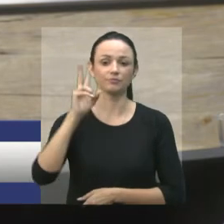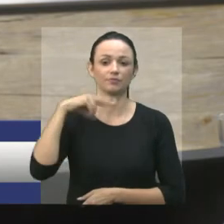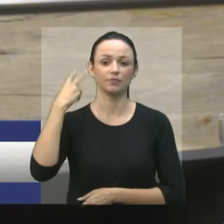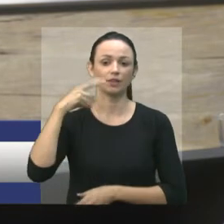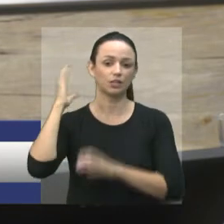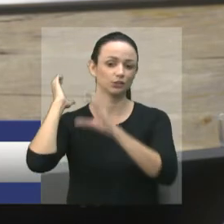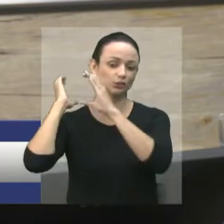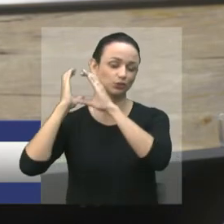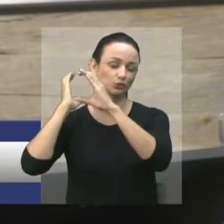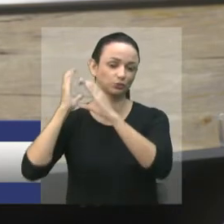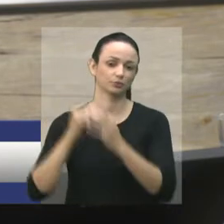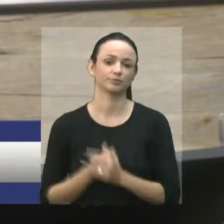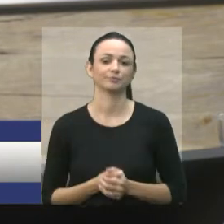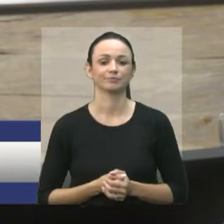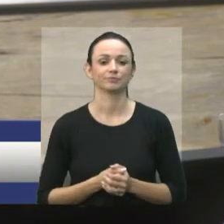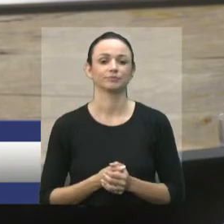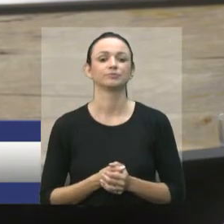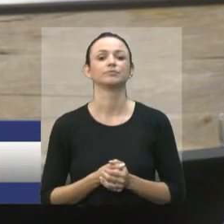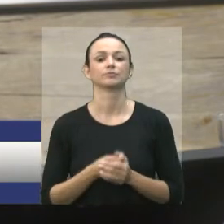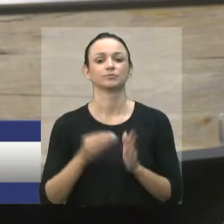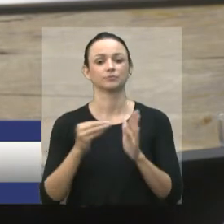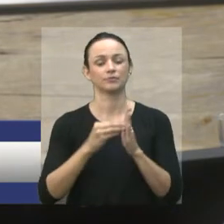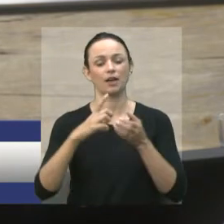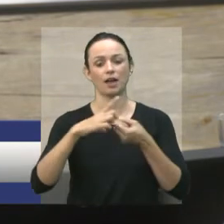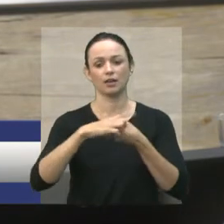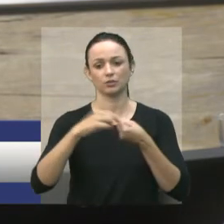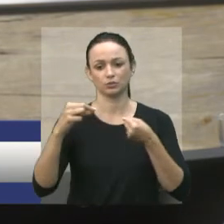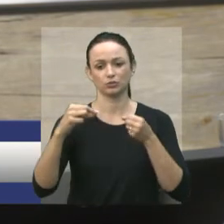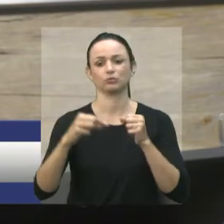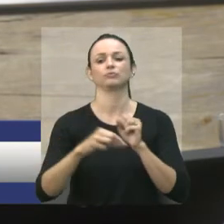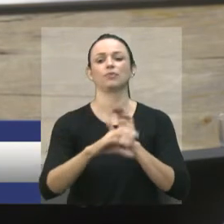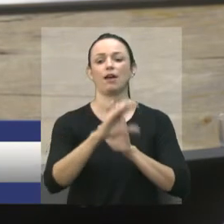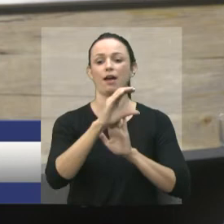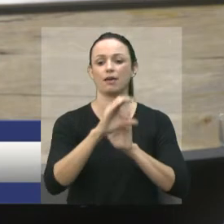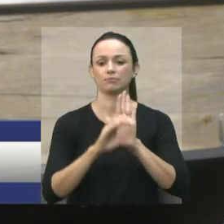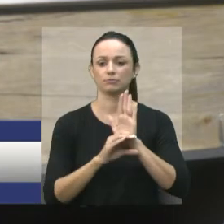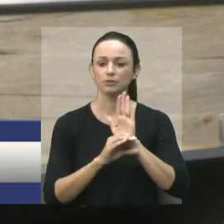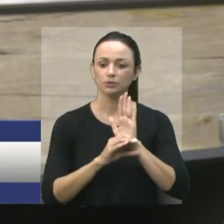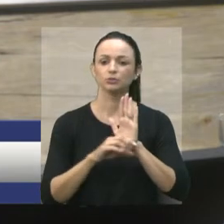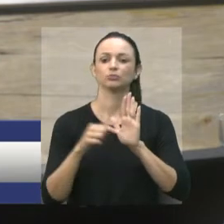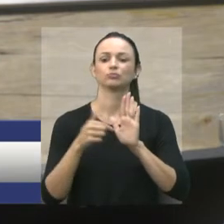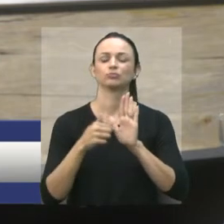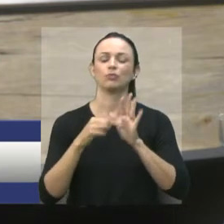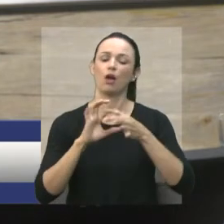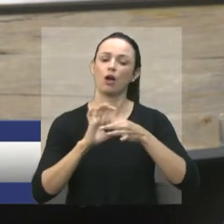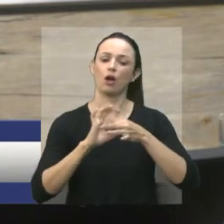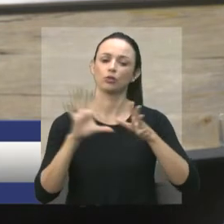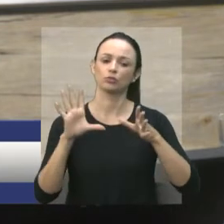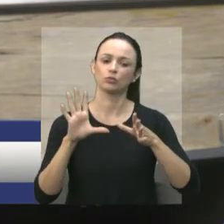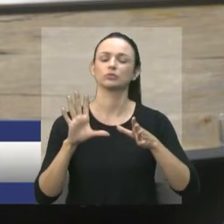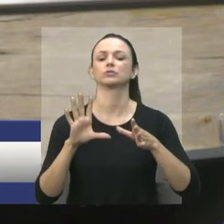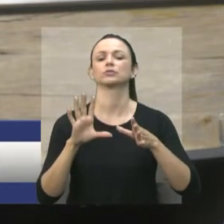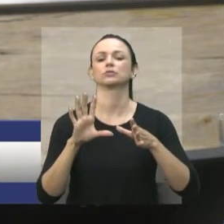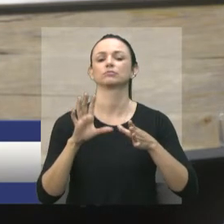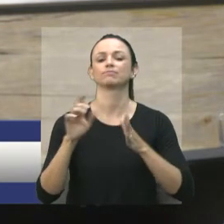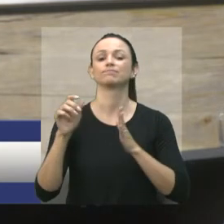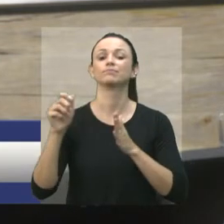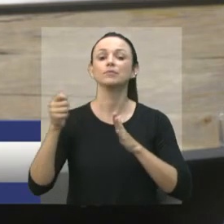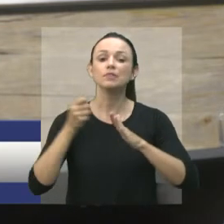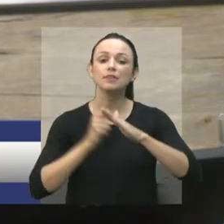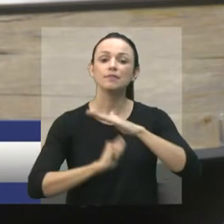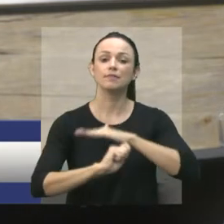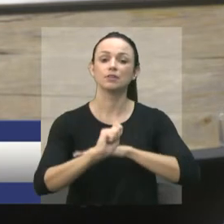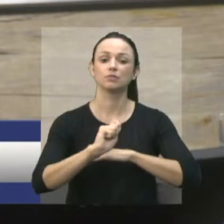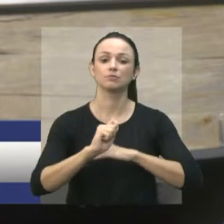Tito Coloneto. Insere artigo no capítulo das disposições finais, autorizando a promoção dos investimentos necessários